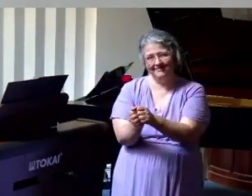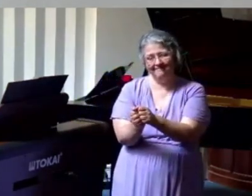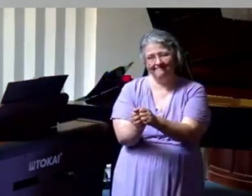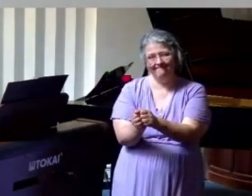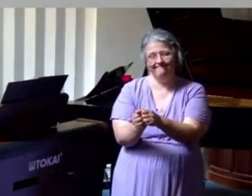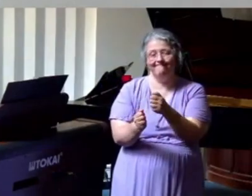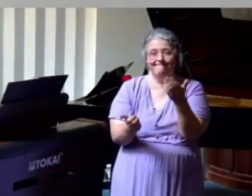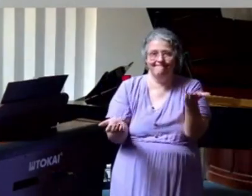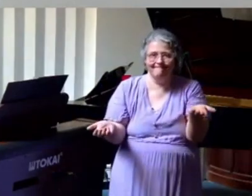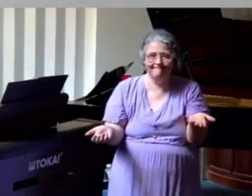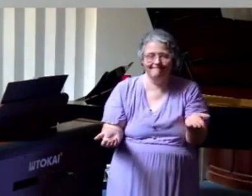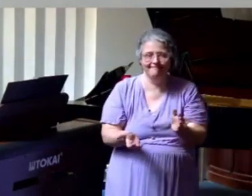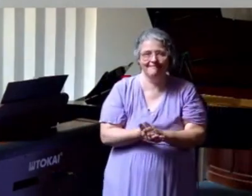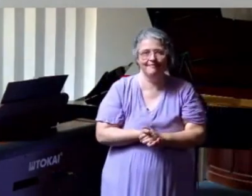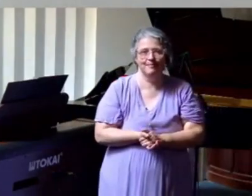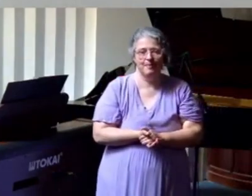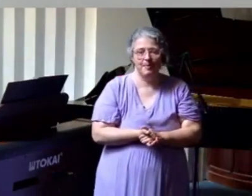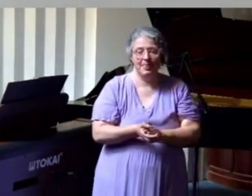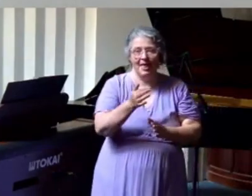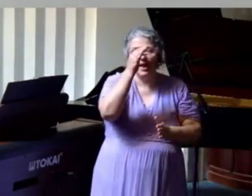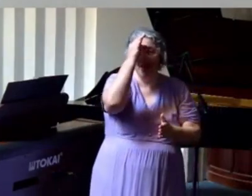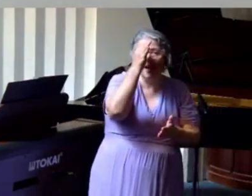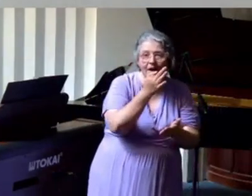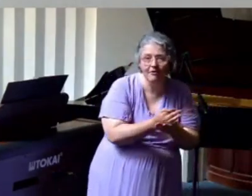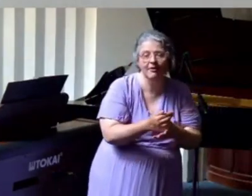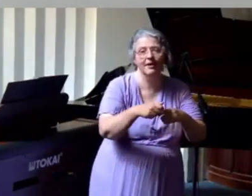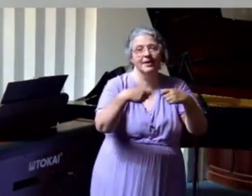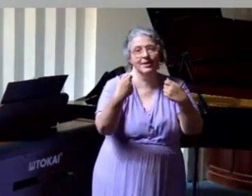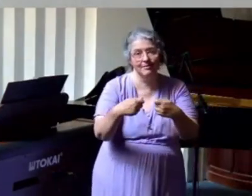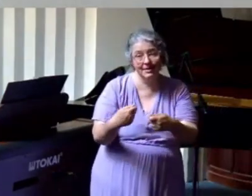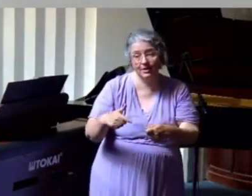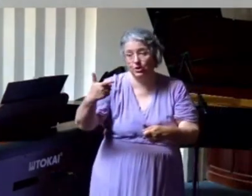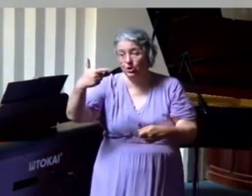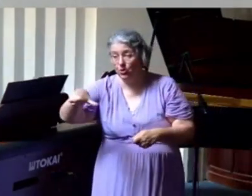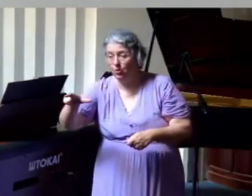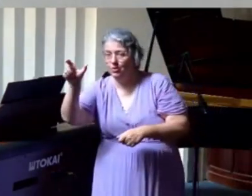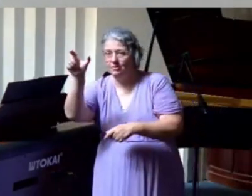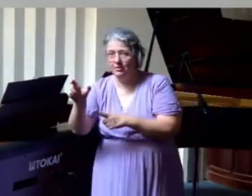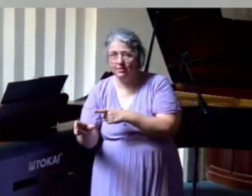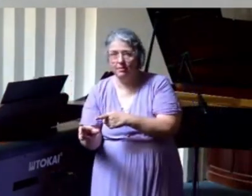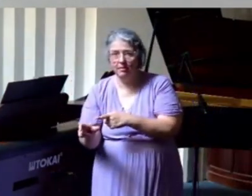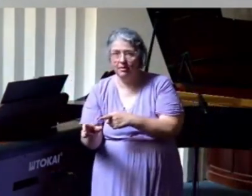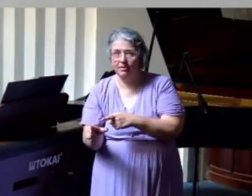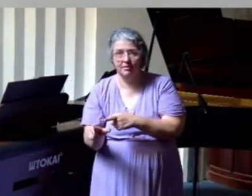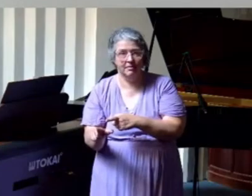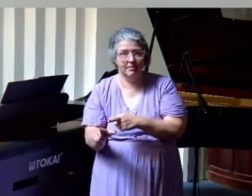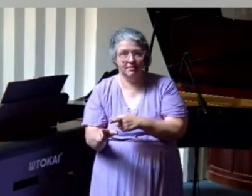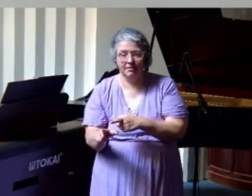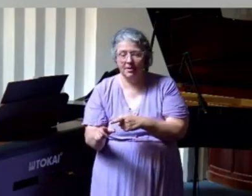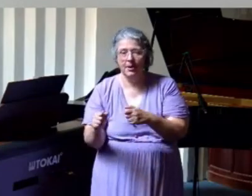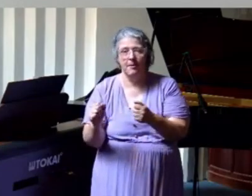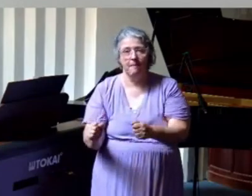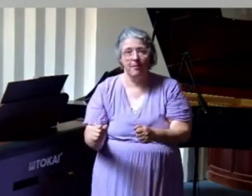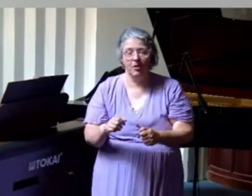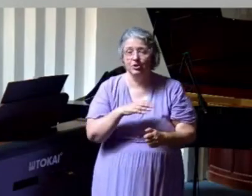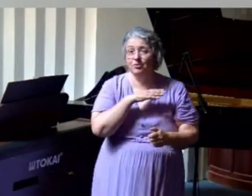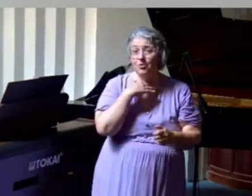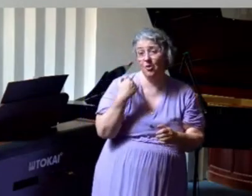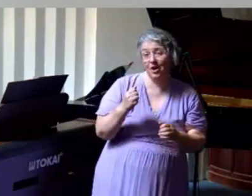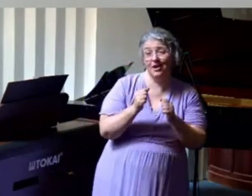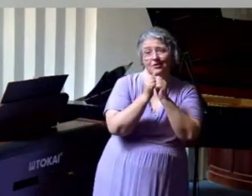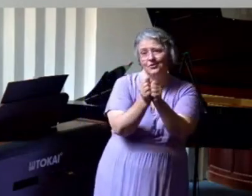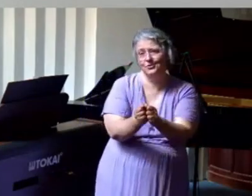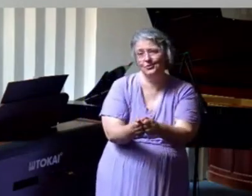nessa passagem, diz assim: a fé que depende de outra pessoa pode morrer com a outra